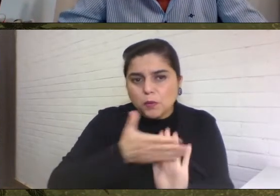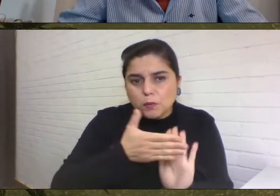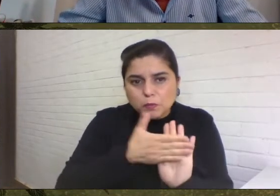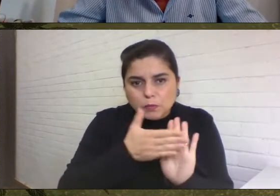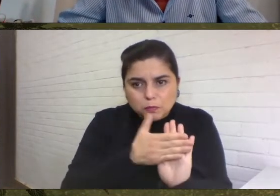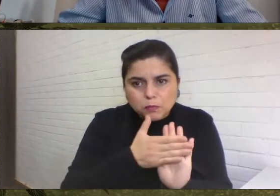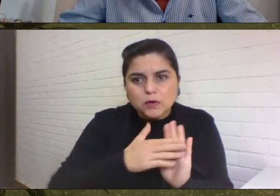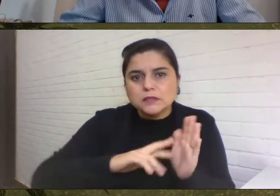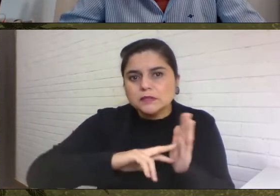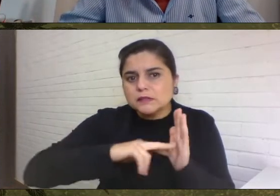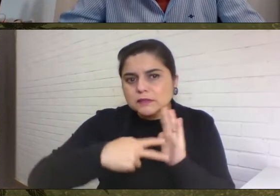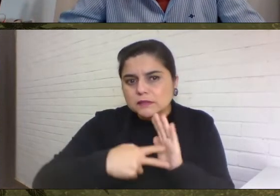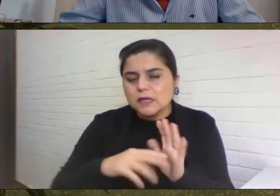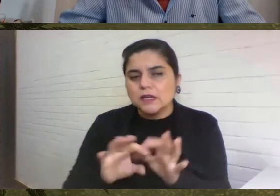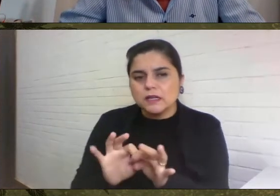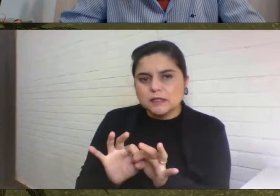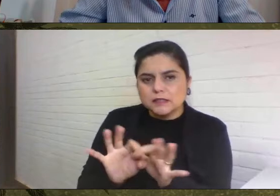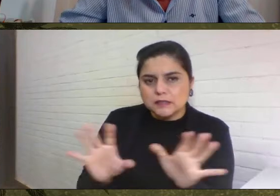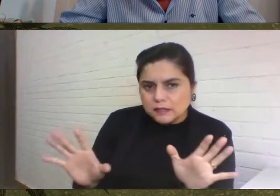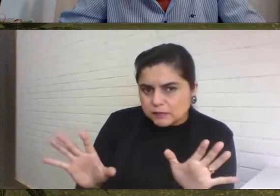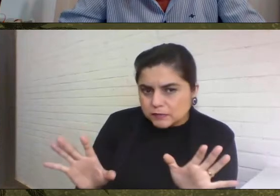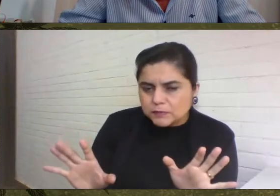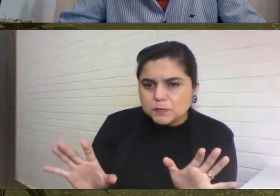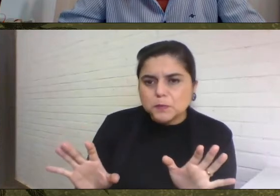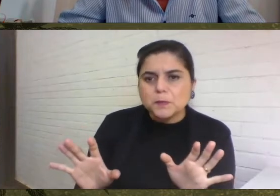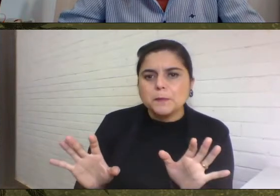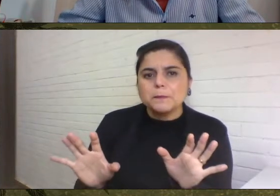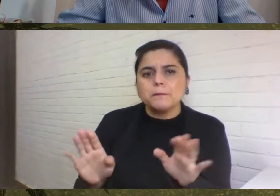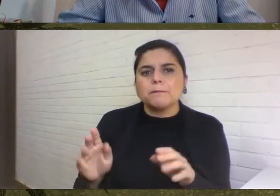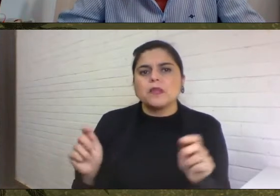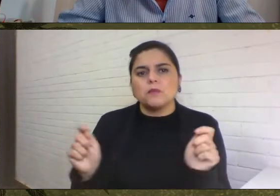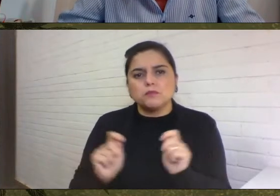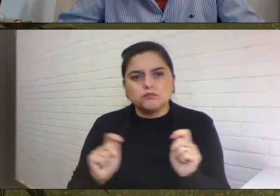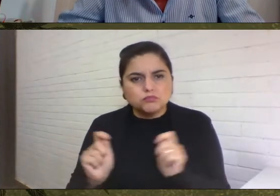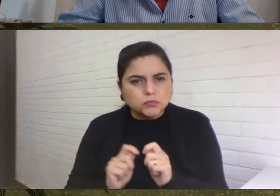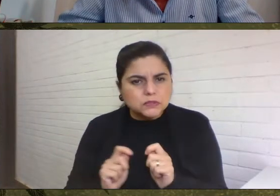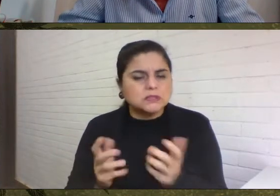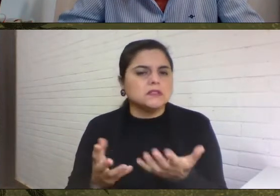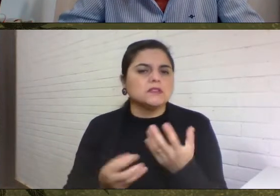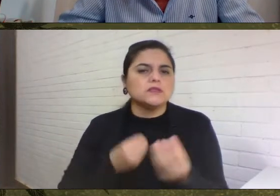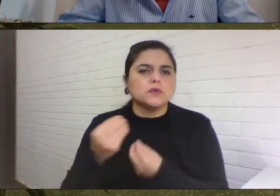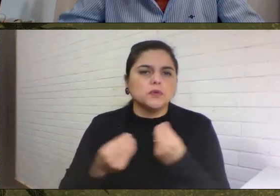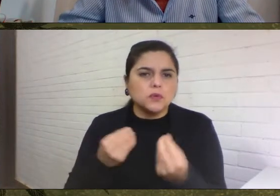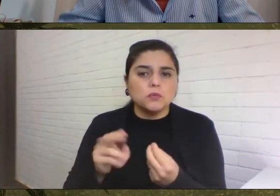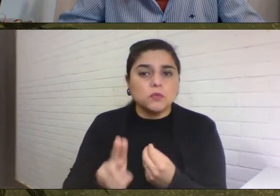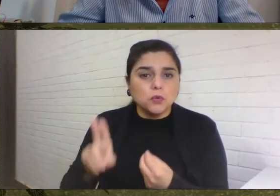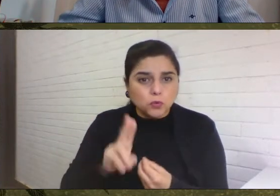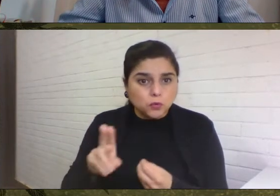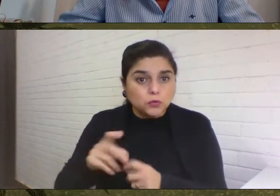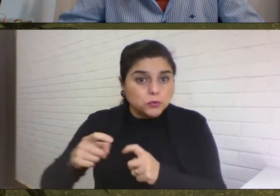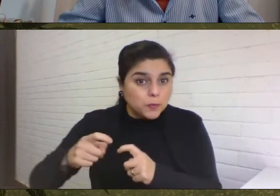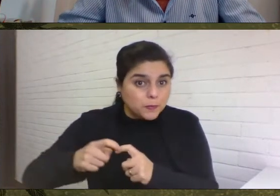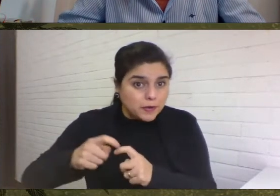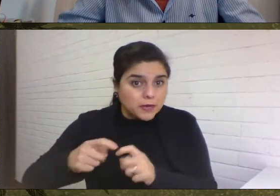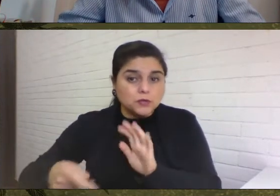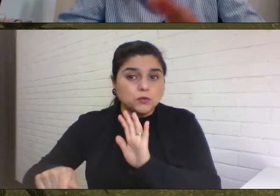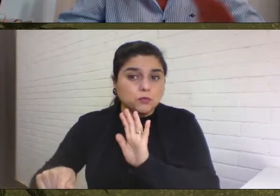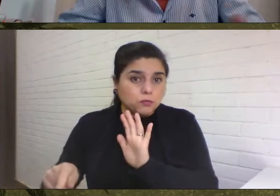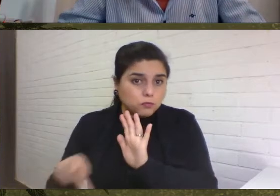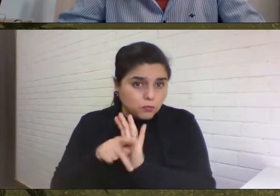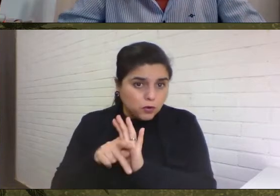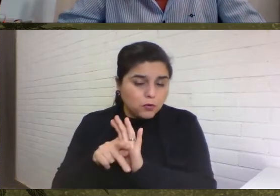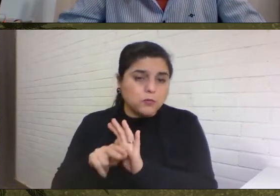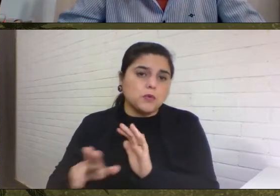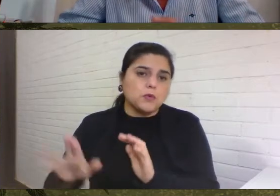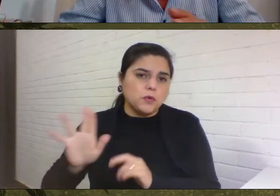da autorização, de tornar possível a utilização terapêutica de cannabis e, como disse,